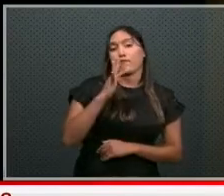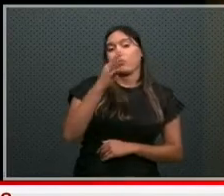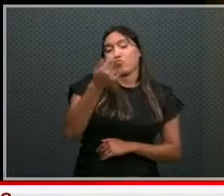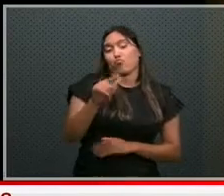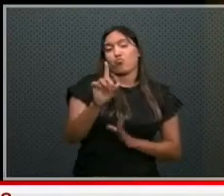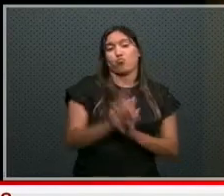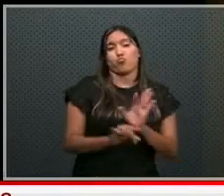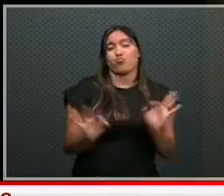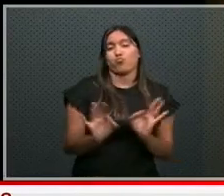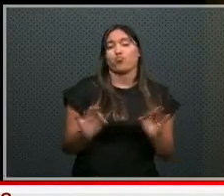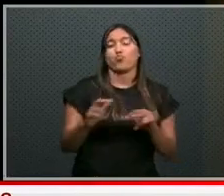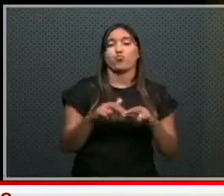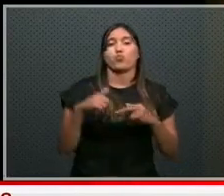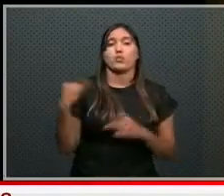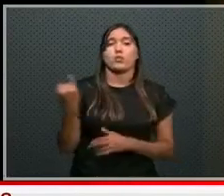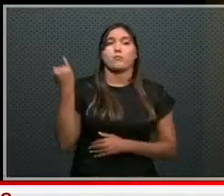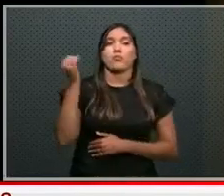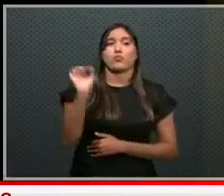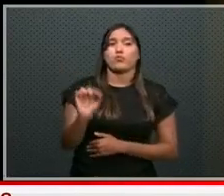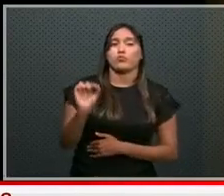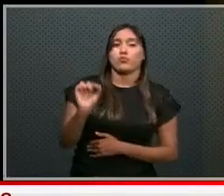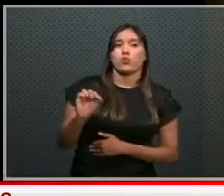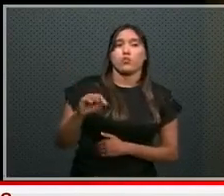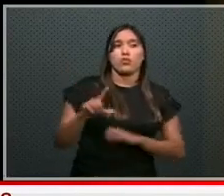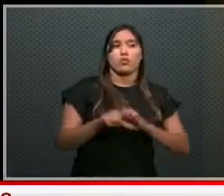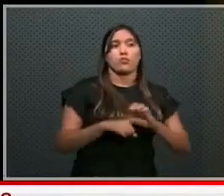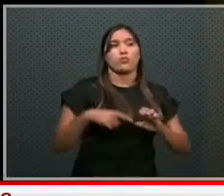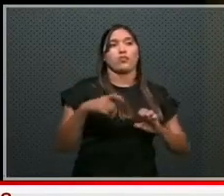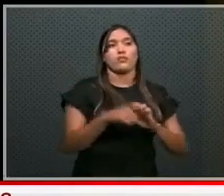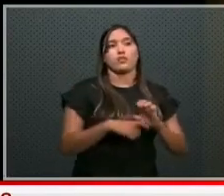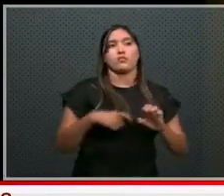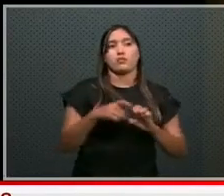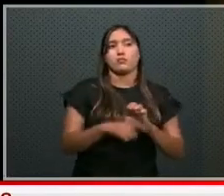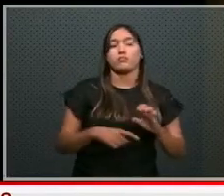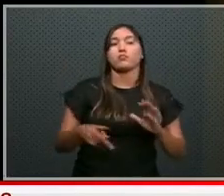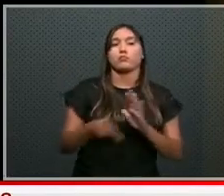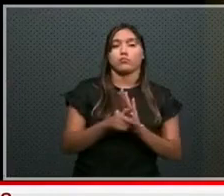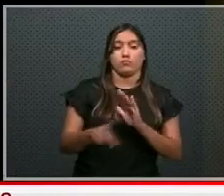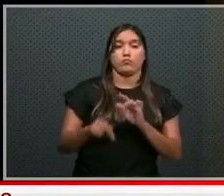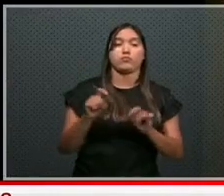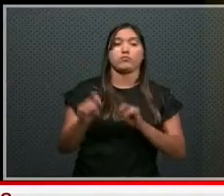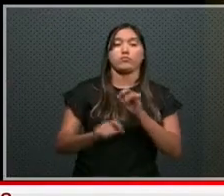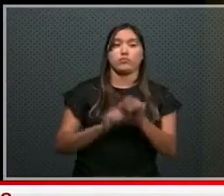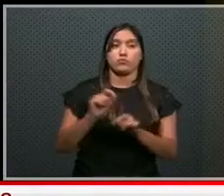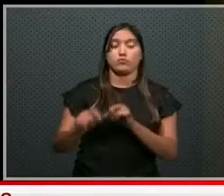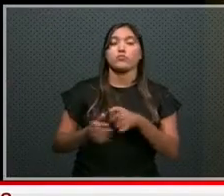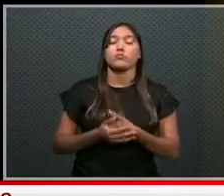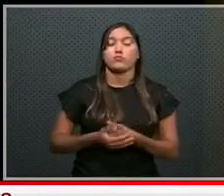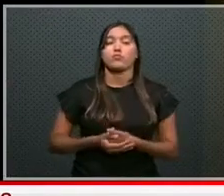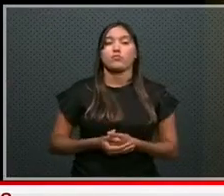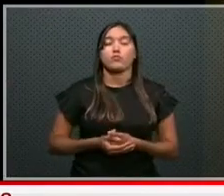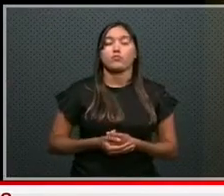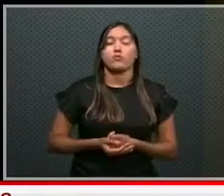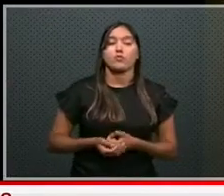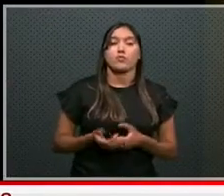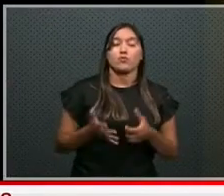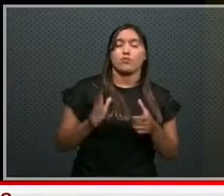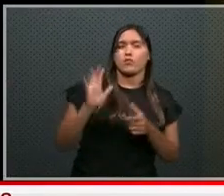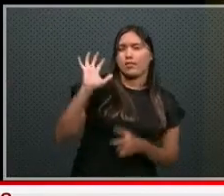por isso que é importante que a Embrapa também se debrusse sobre os debates sobre mudanças climáticas